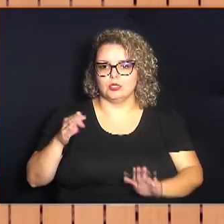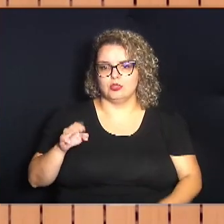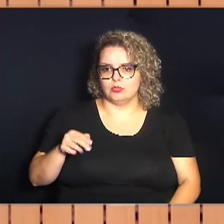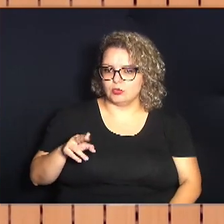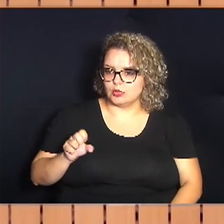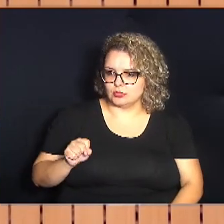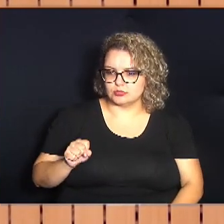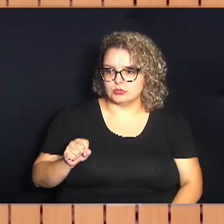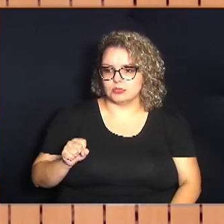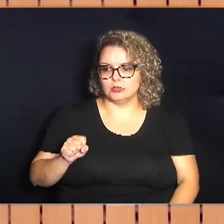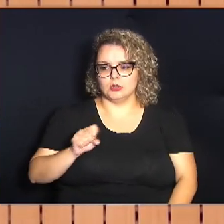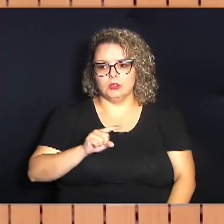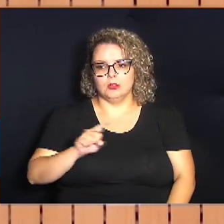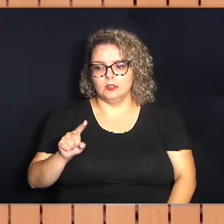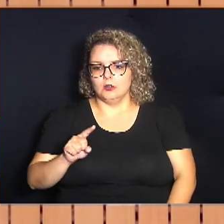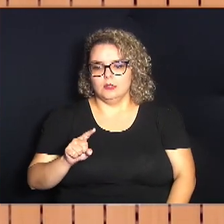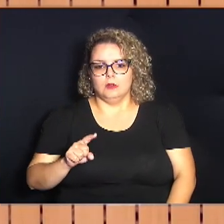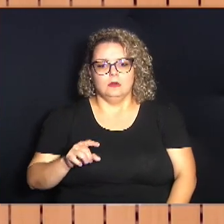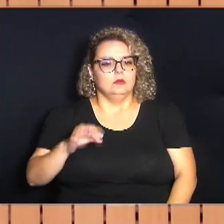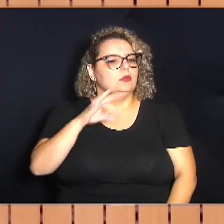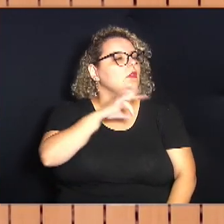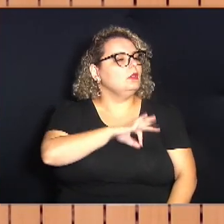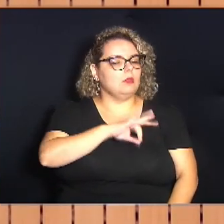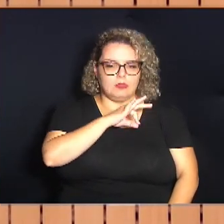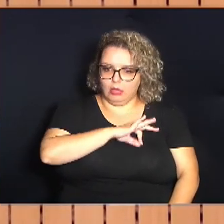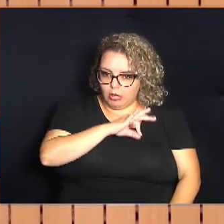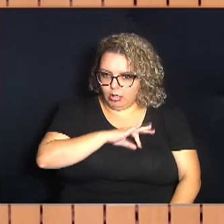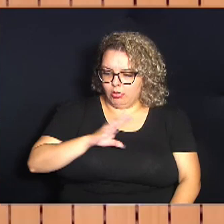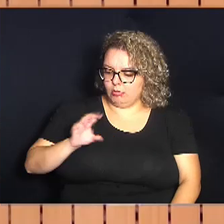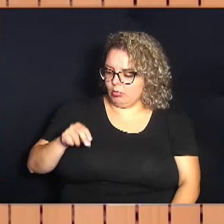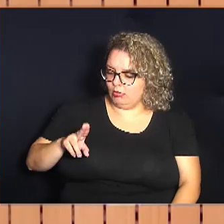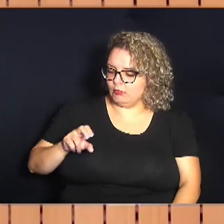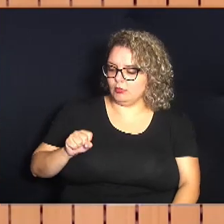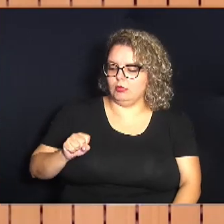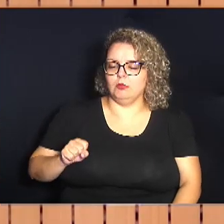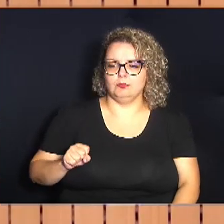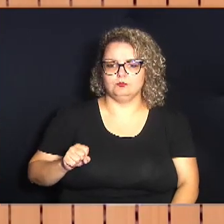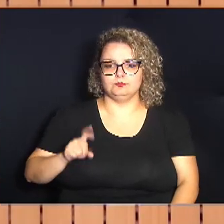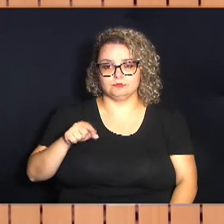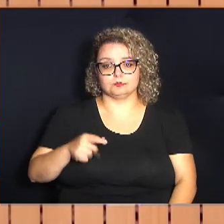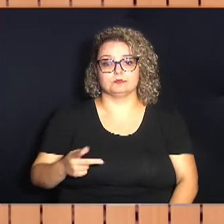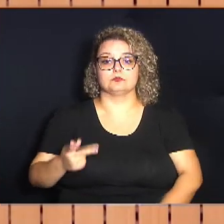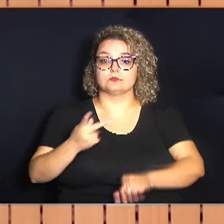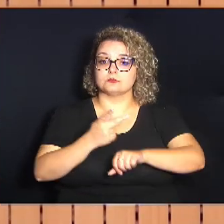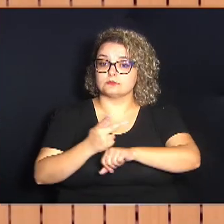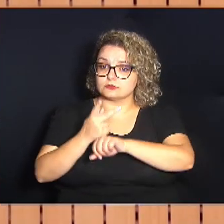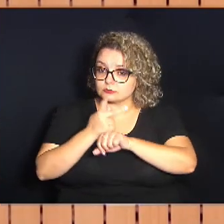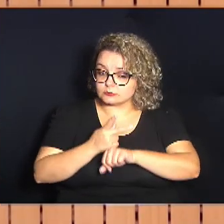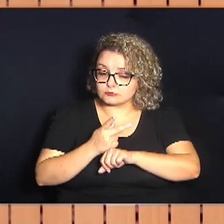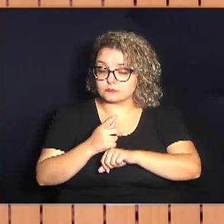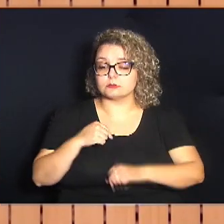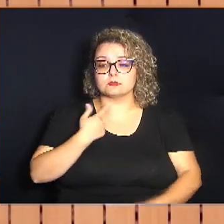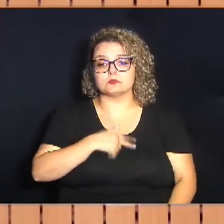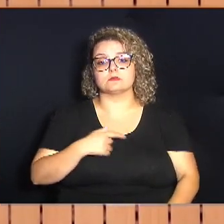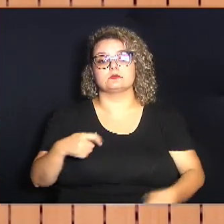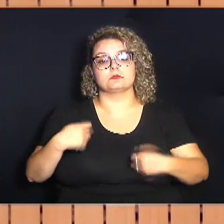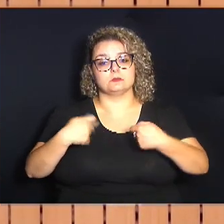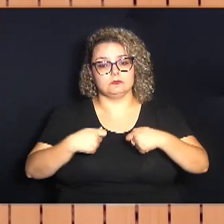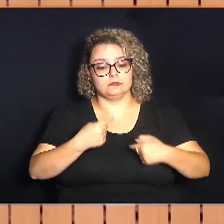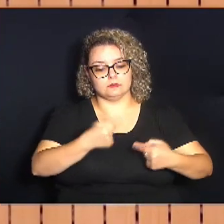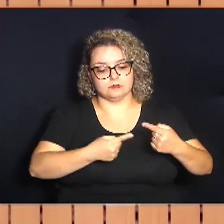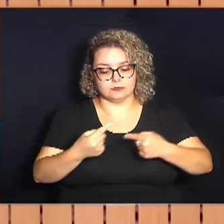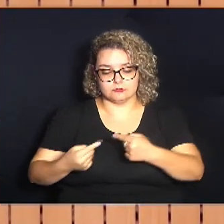não é salário, bônus é uma gratificação. A gente deveria estar aqui